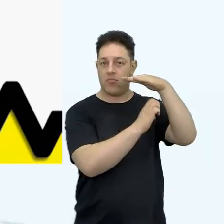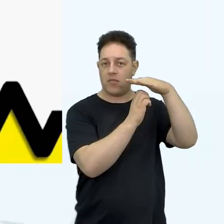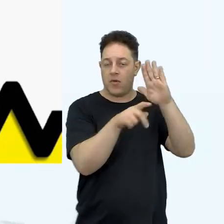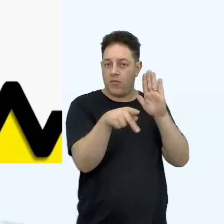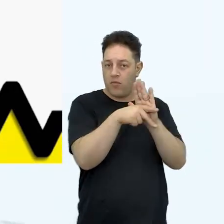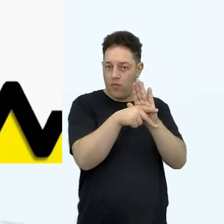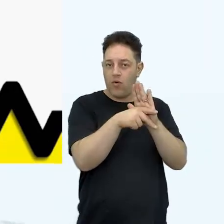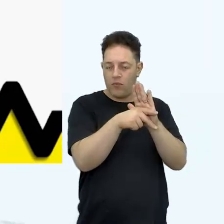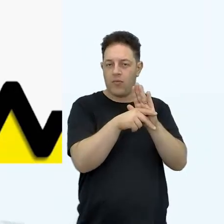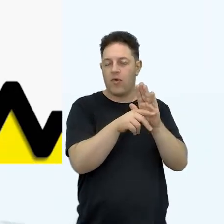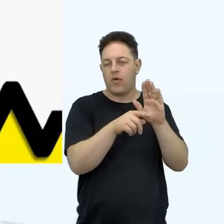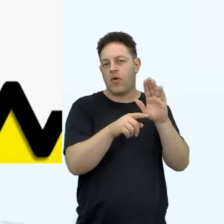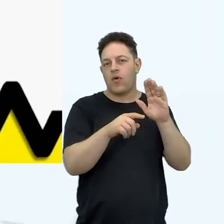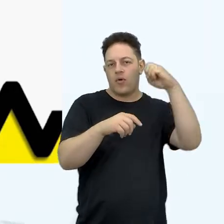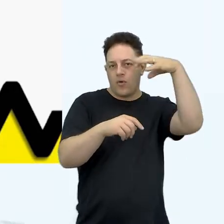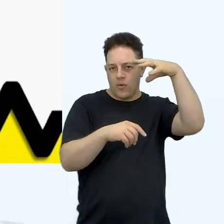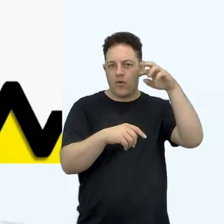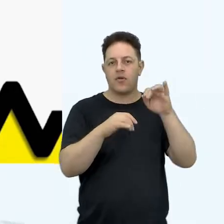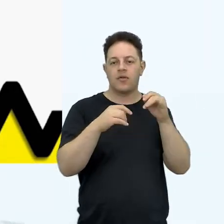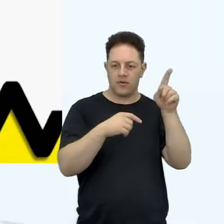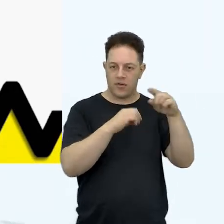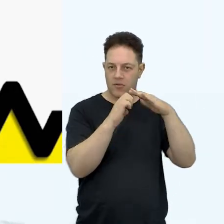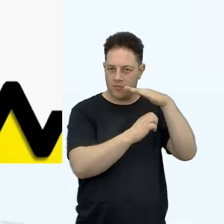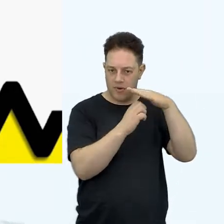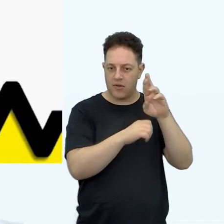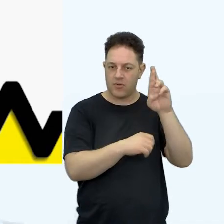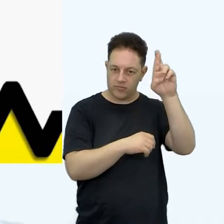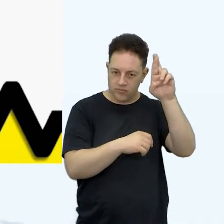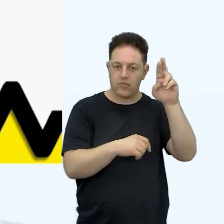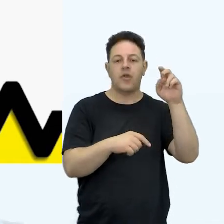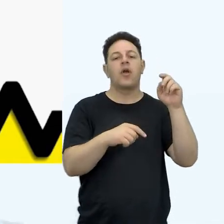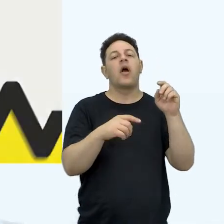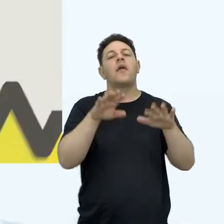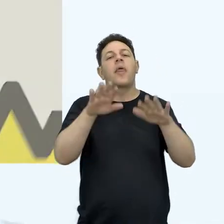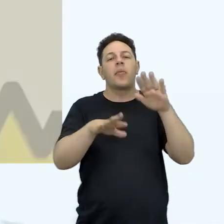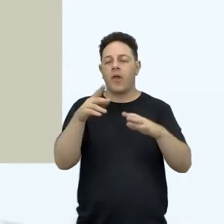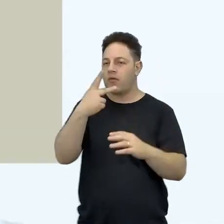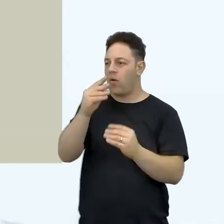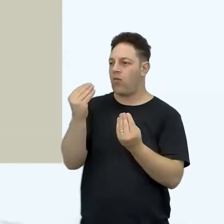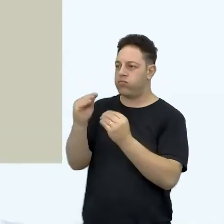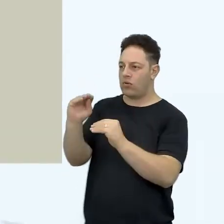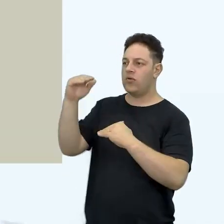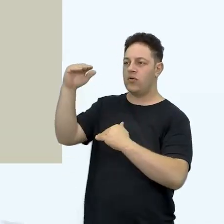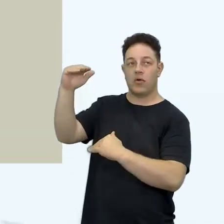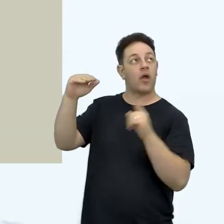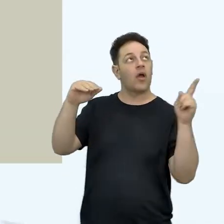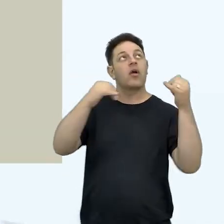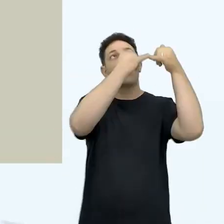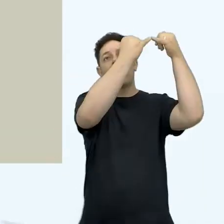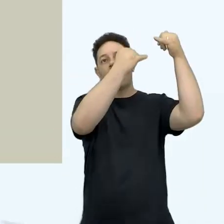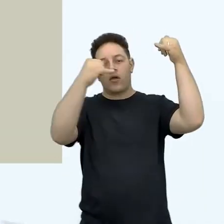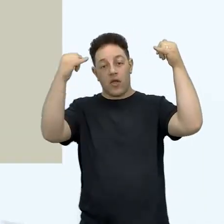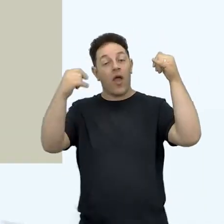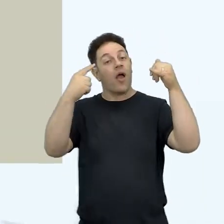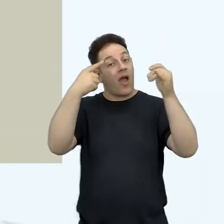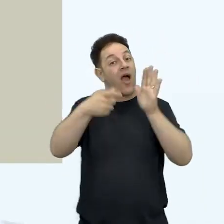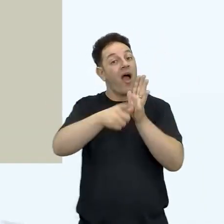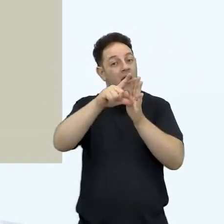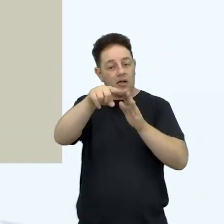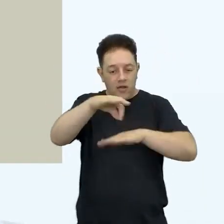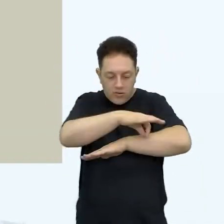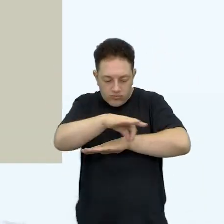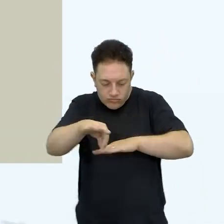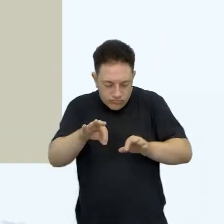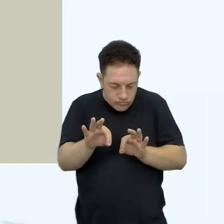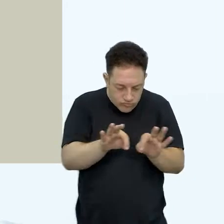dimensionar isso aqui é a concessionária, de acordo com o medidor que você instalou. Por isso que é importante ter um projeto elétrico. Com base no projeto